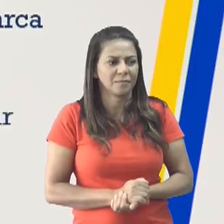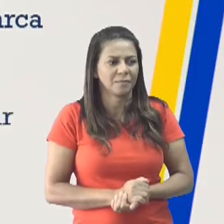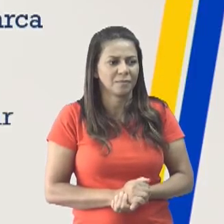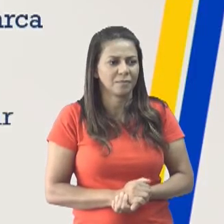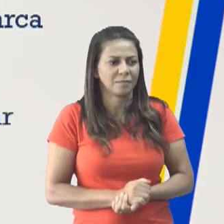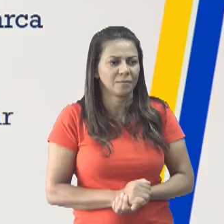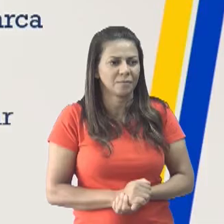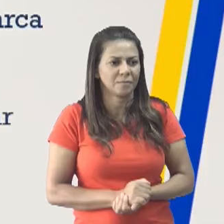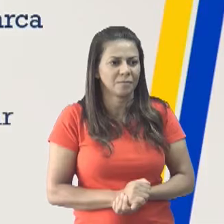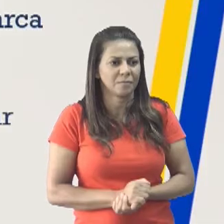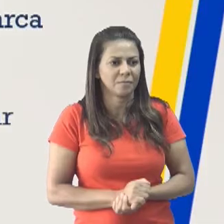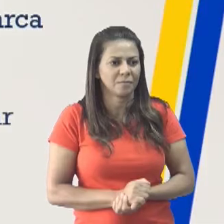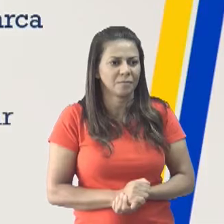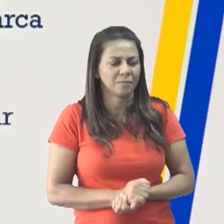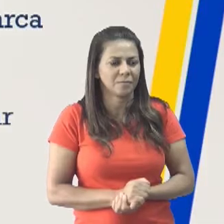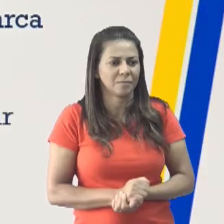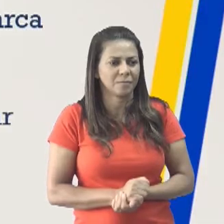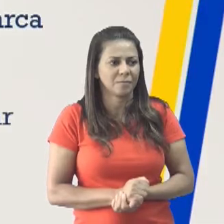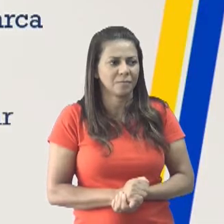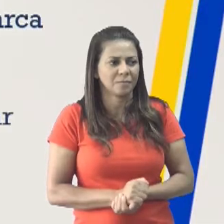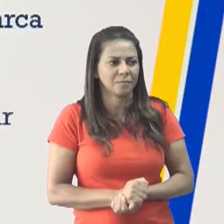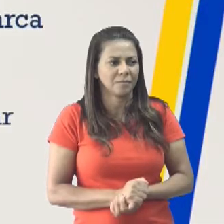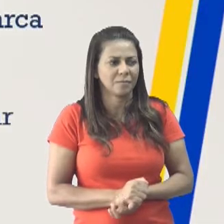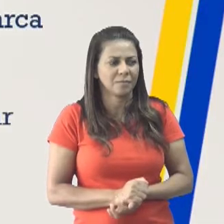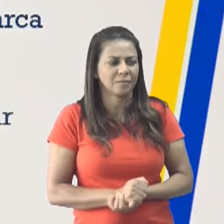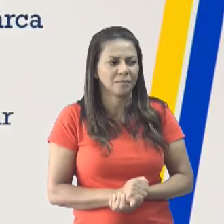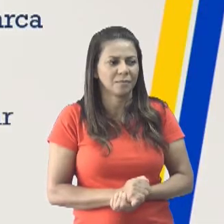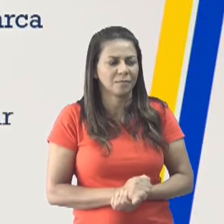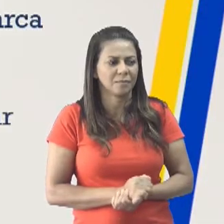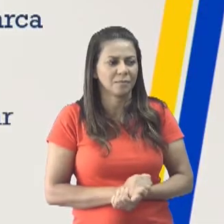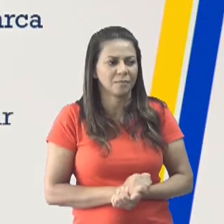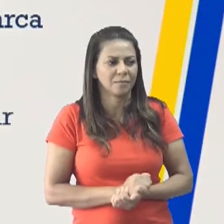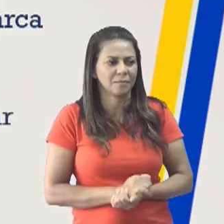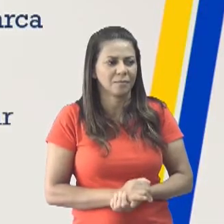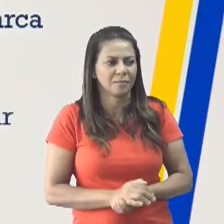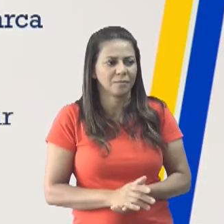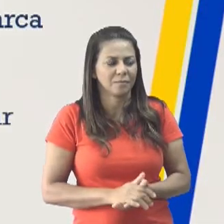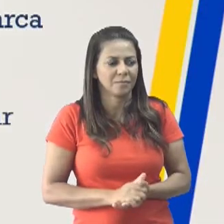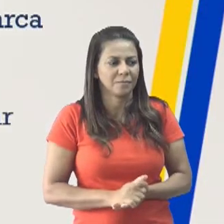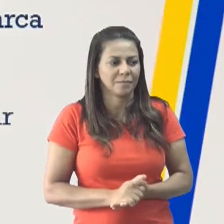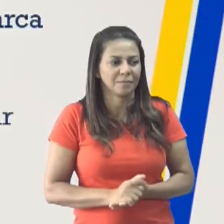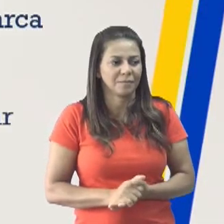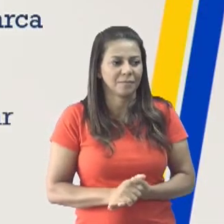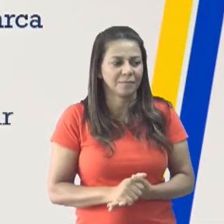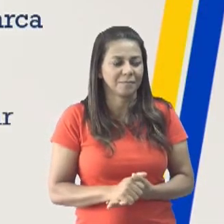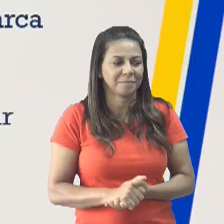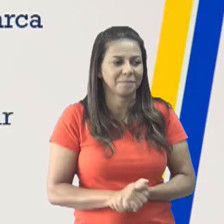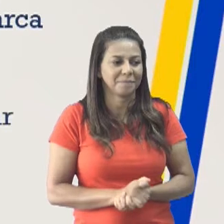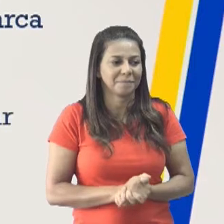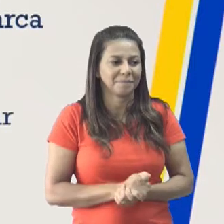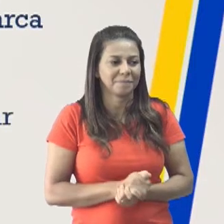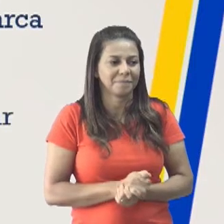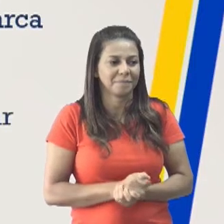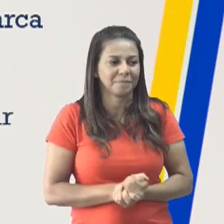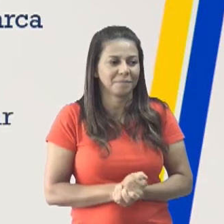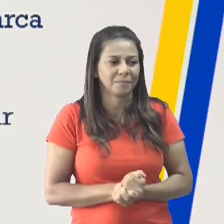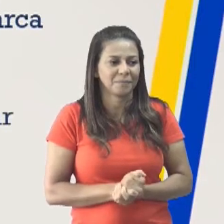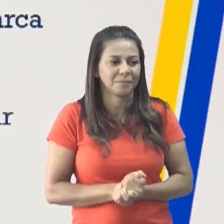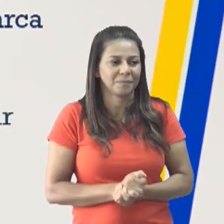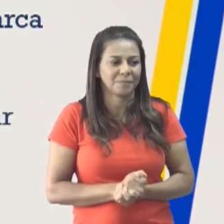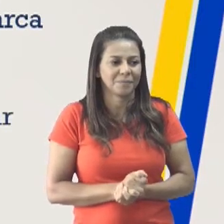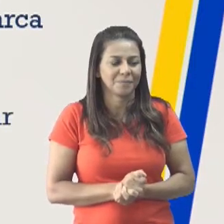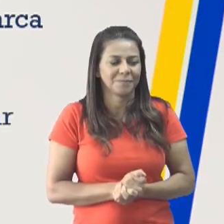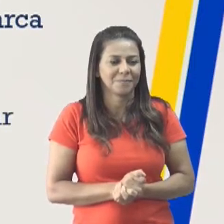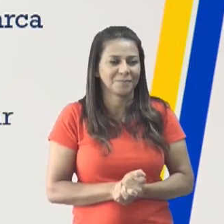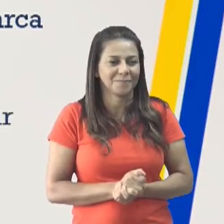eu sou um fidalgo. É melhor me deixar entrar aí. A Angeliquete responde: Desculpe, mas aqui